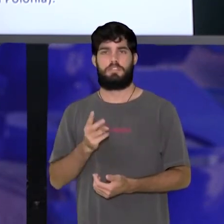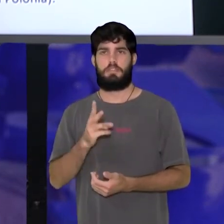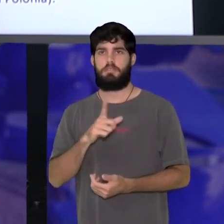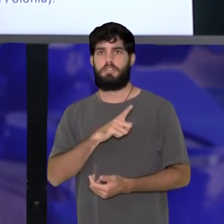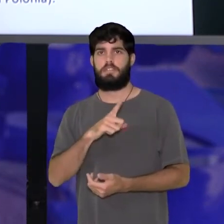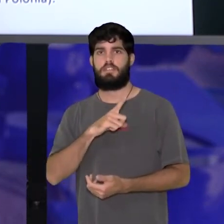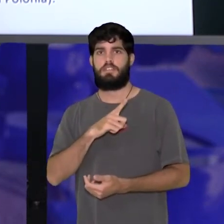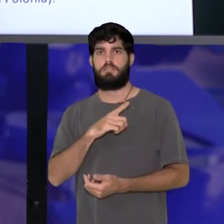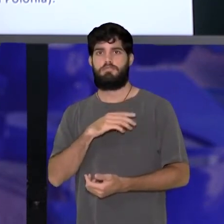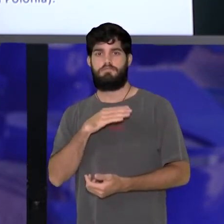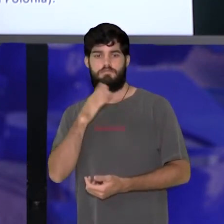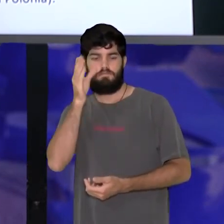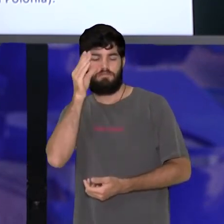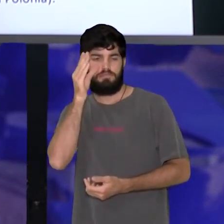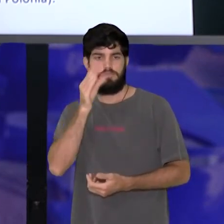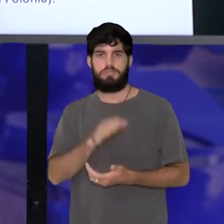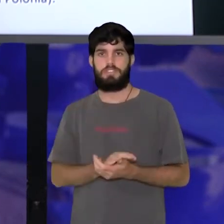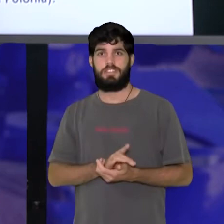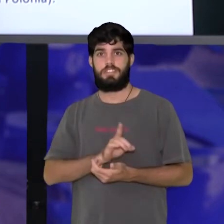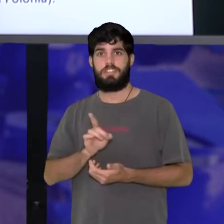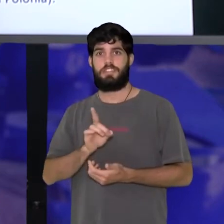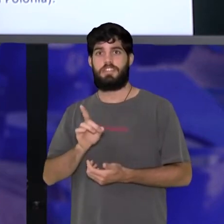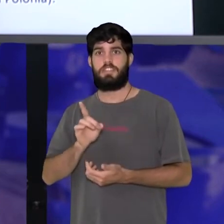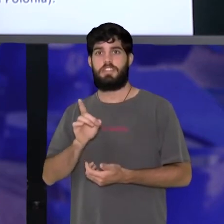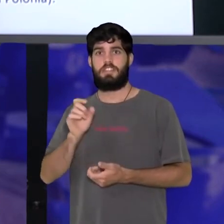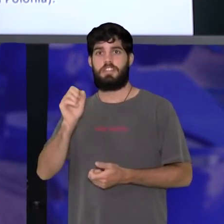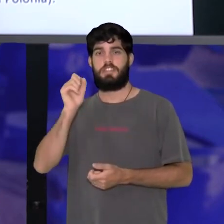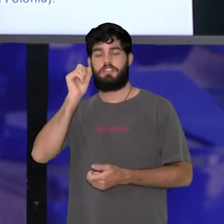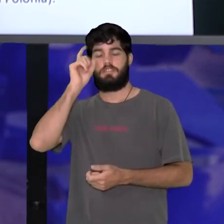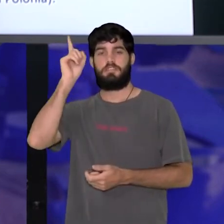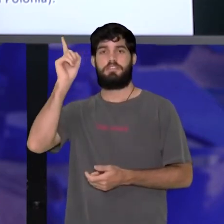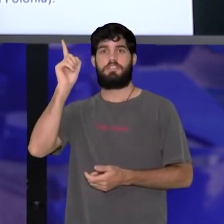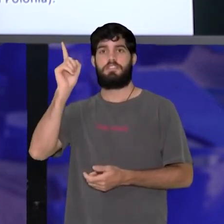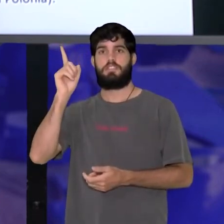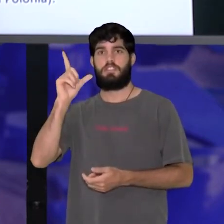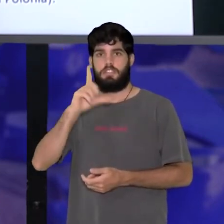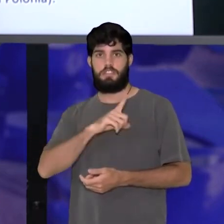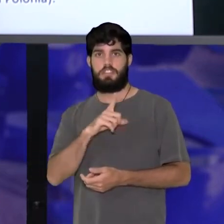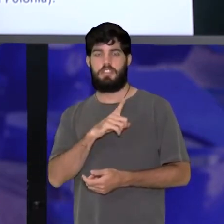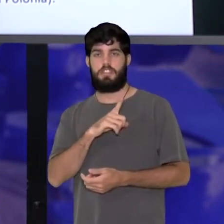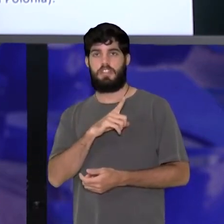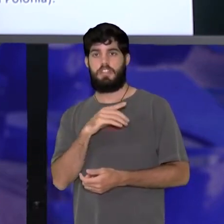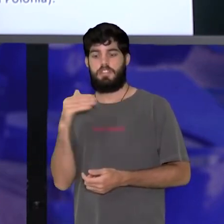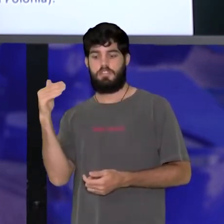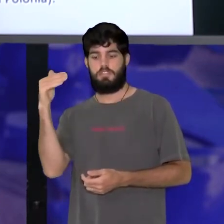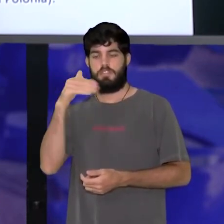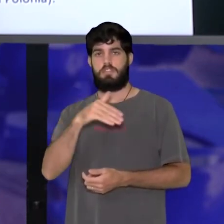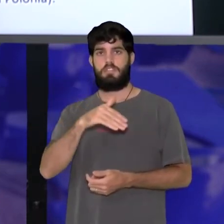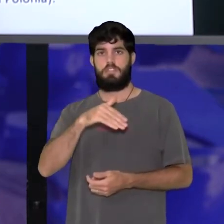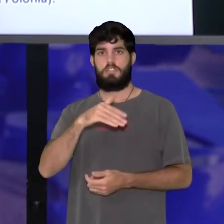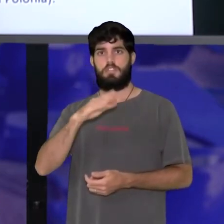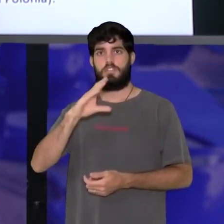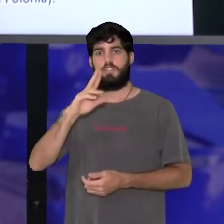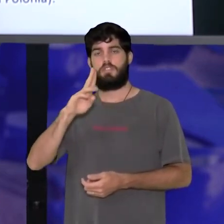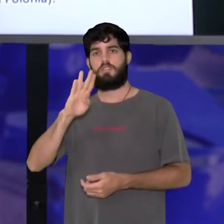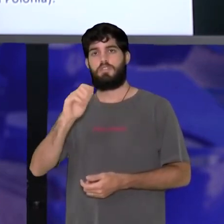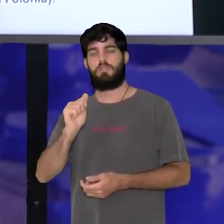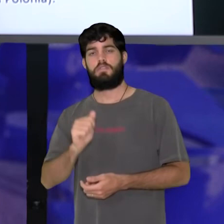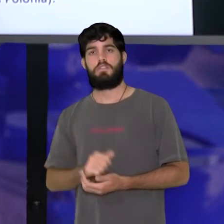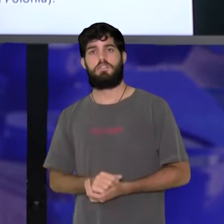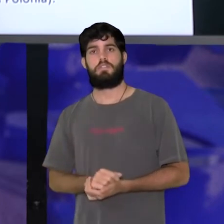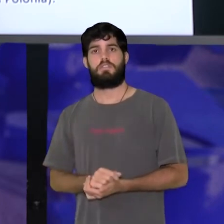solta. Os espiões da União Soviética descobriram que haveria o ataque dos americanos contra